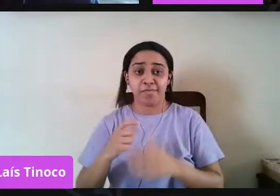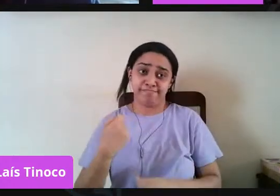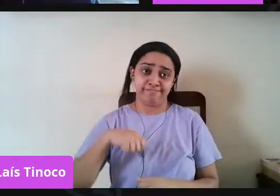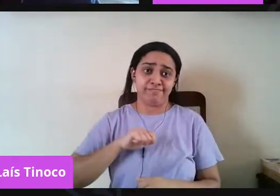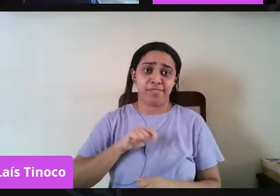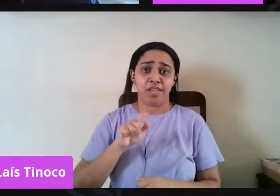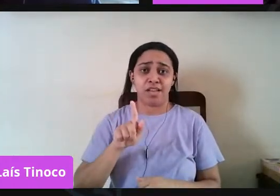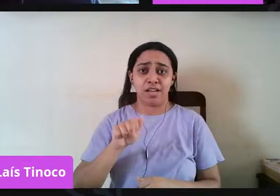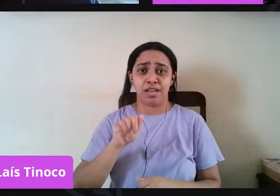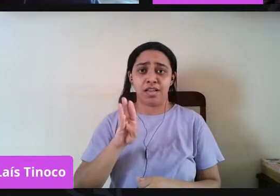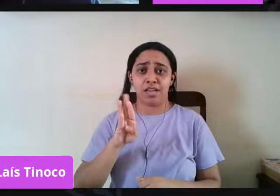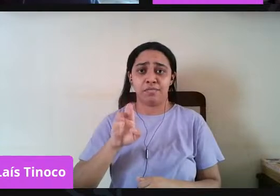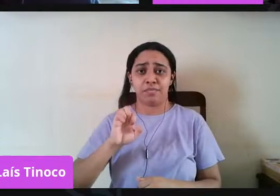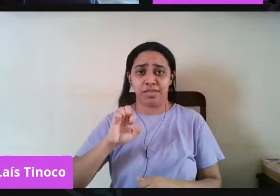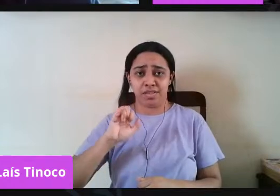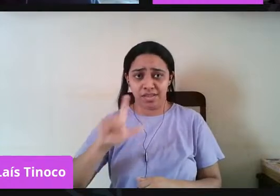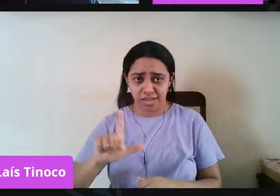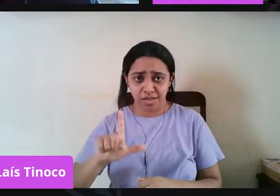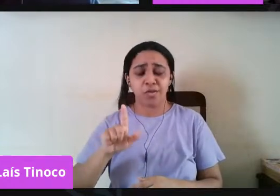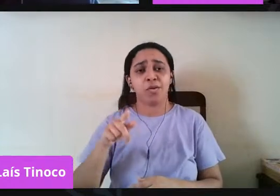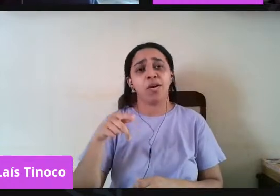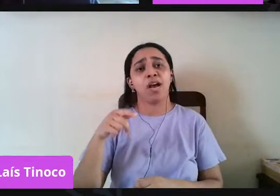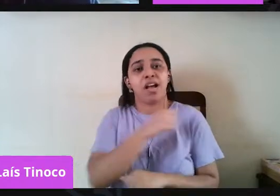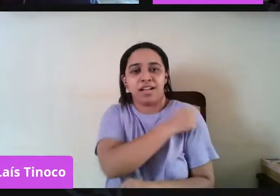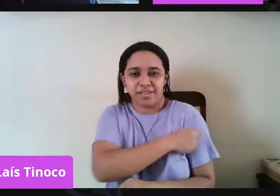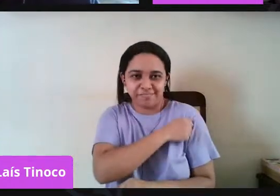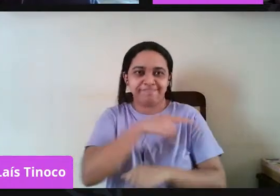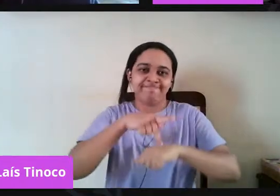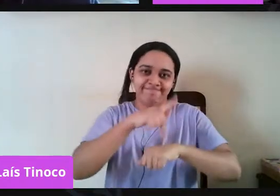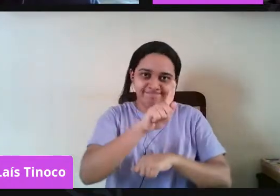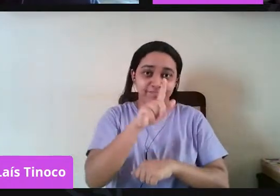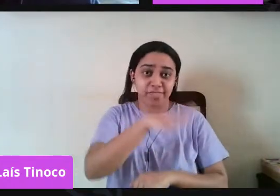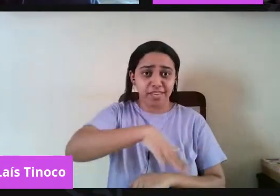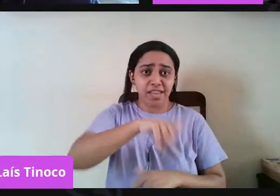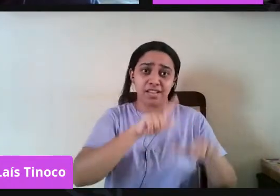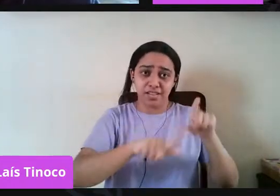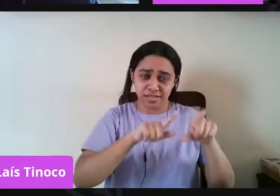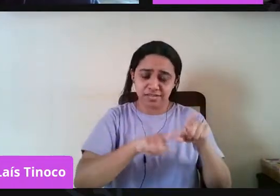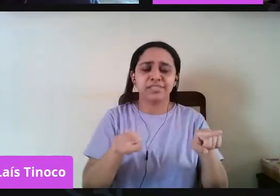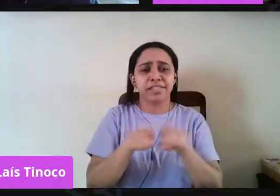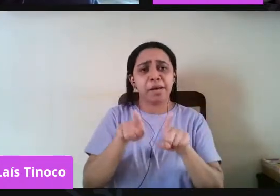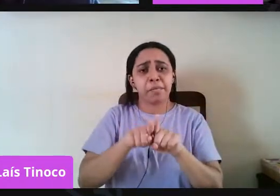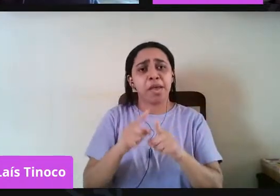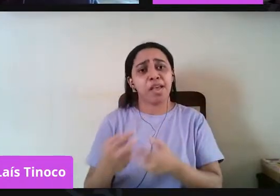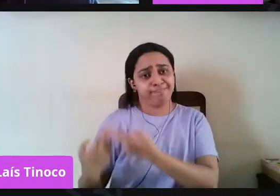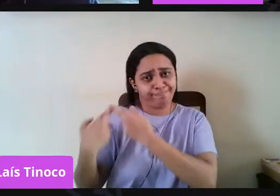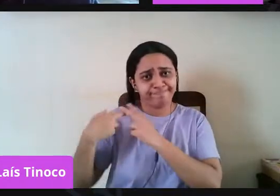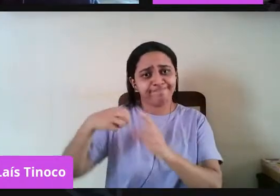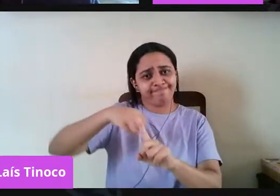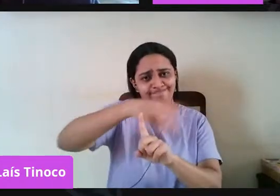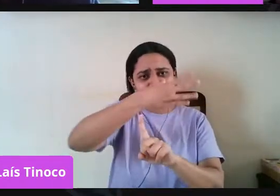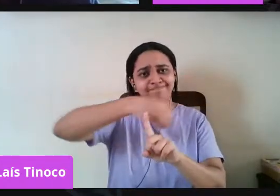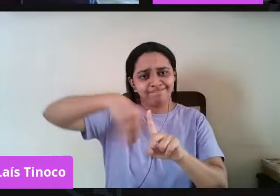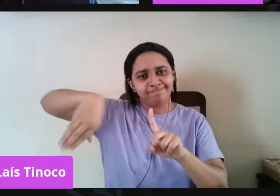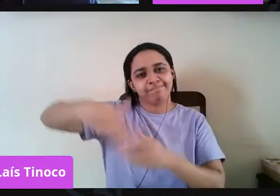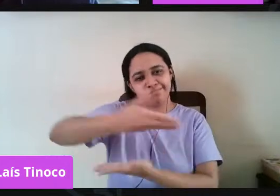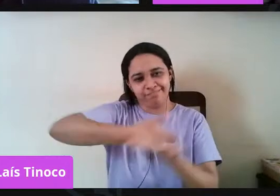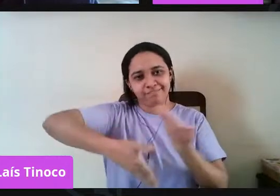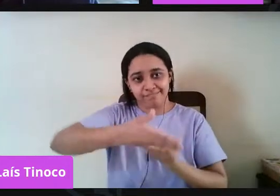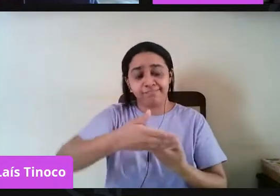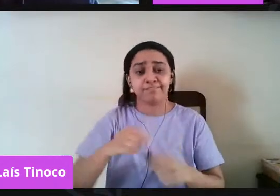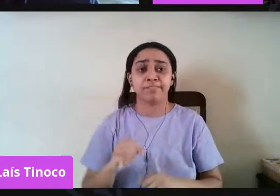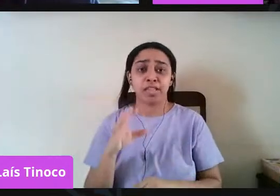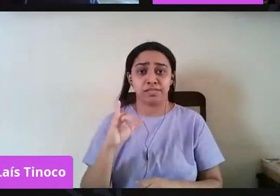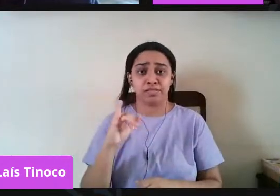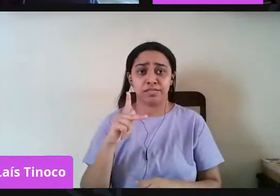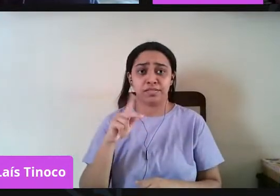sou aluno do programa de pós-graduação em Letras do Campus São Luís e também serei um dos mediadores desta palestra. O CIPLIN tem